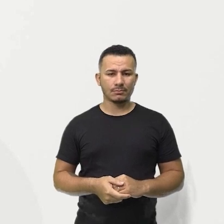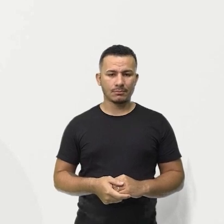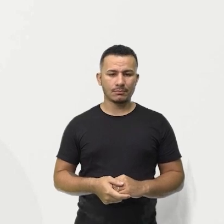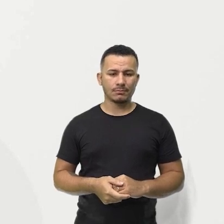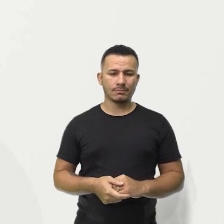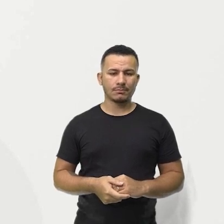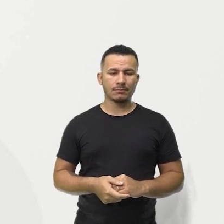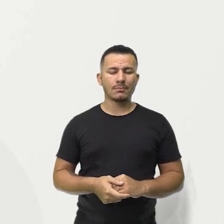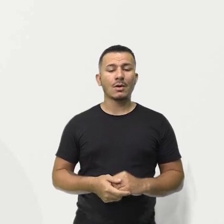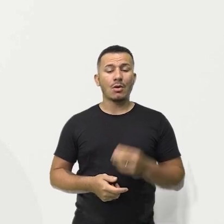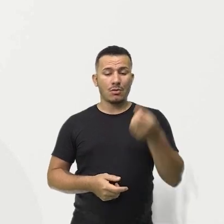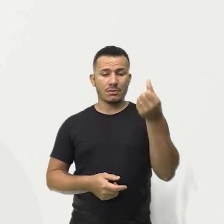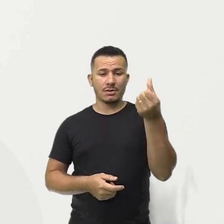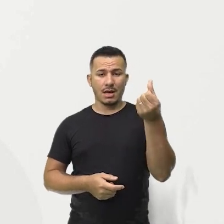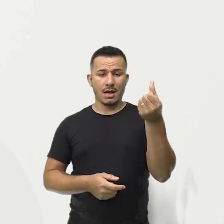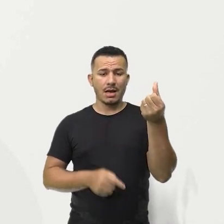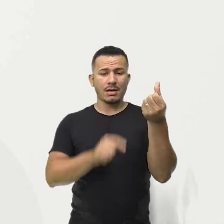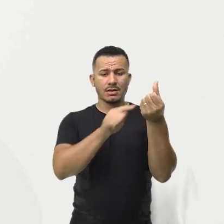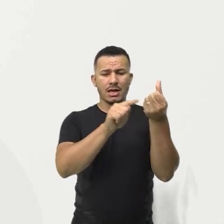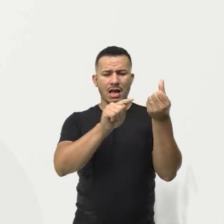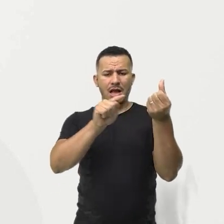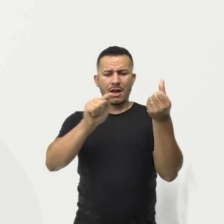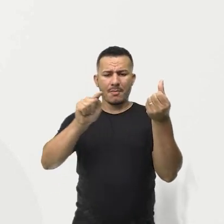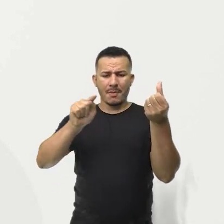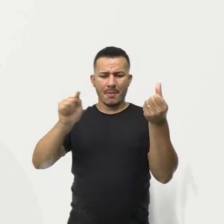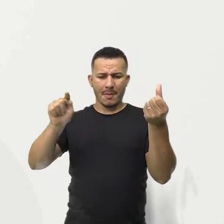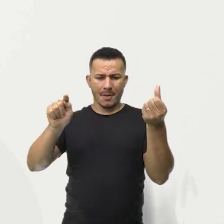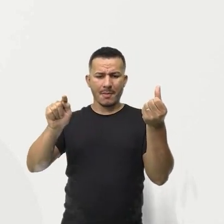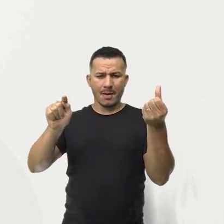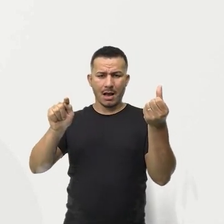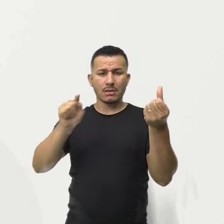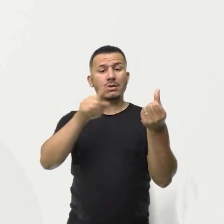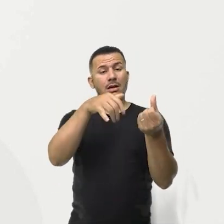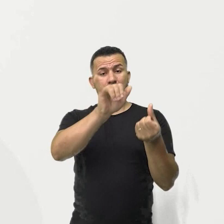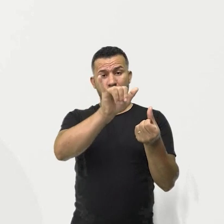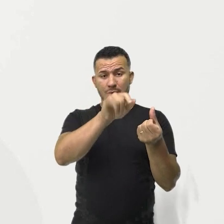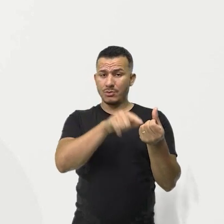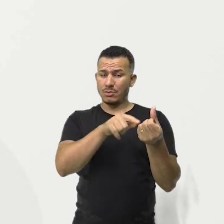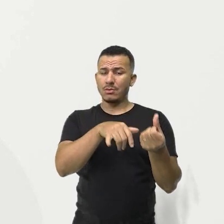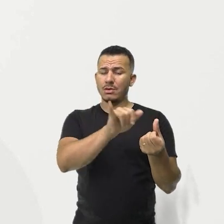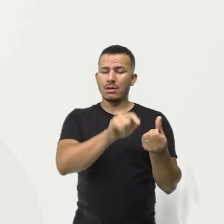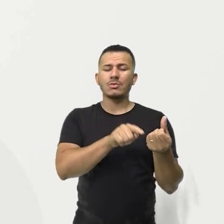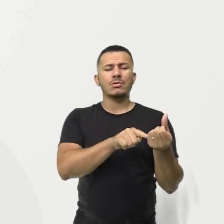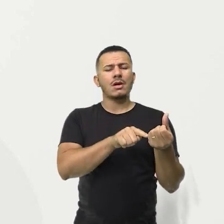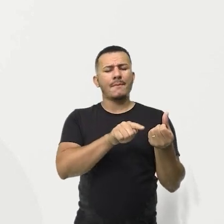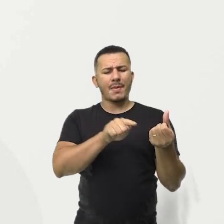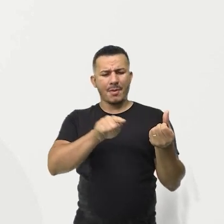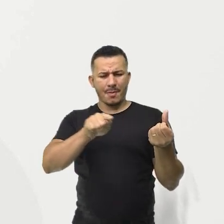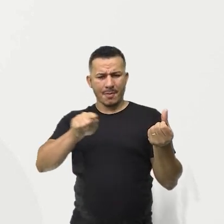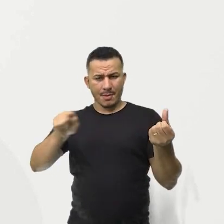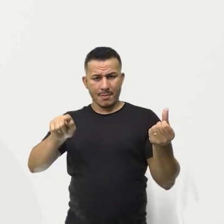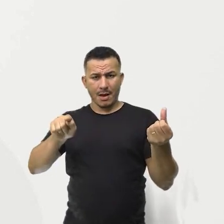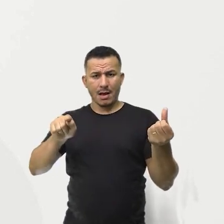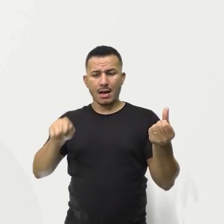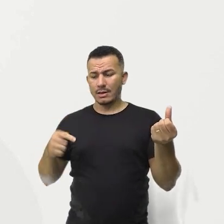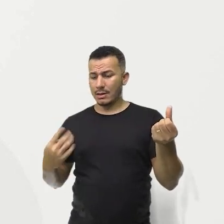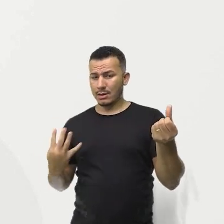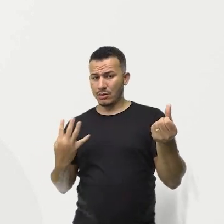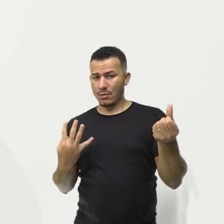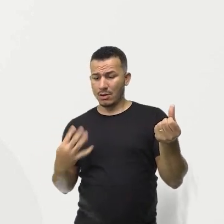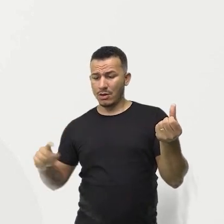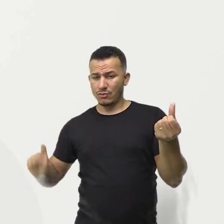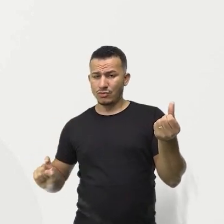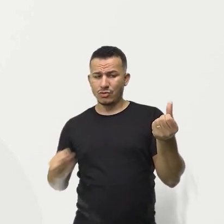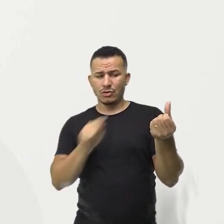Não responde muito legal. O professor vai mostrar aqui com o sinalizador, tá? Vejam só. O 6,